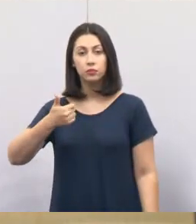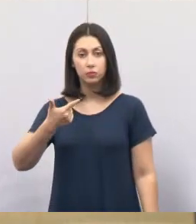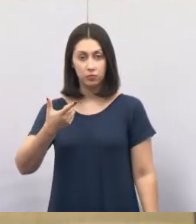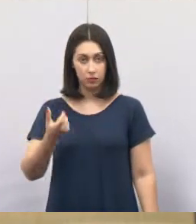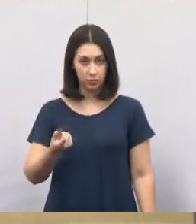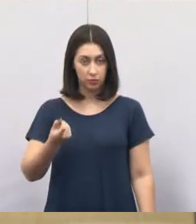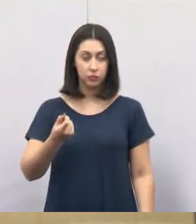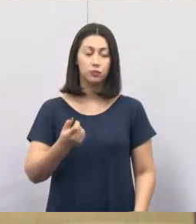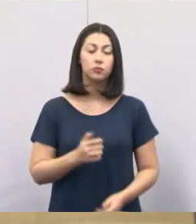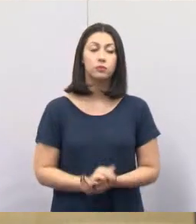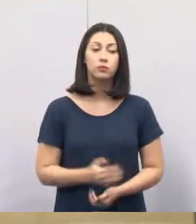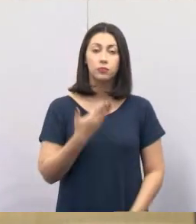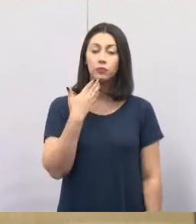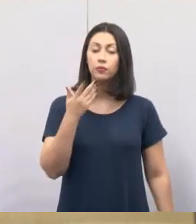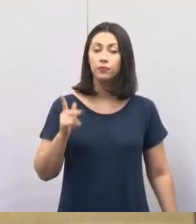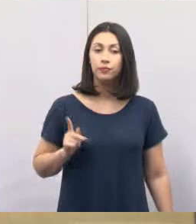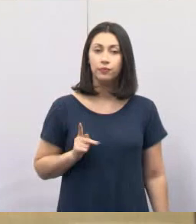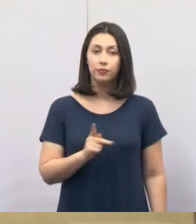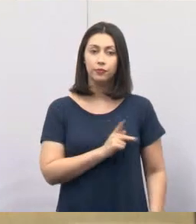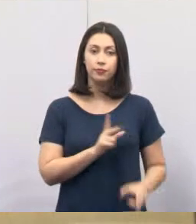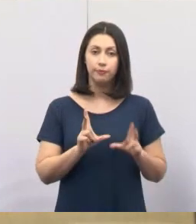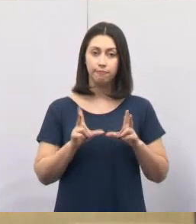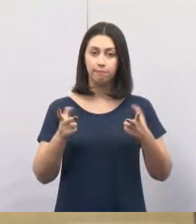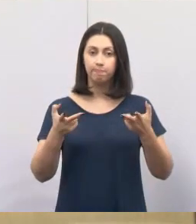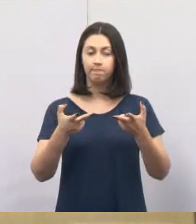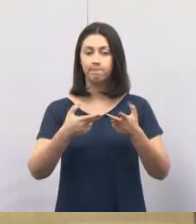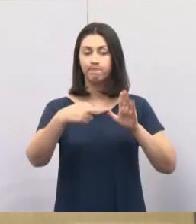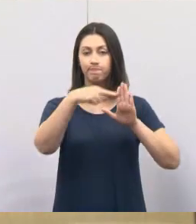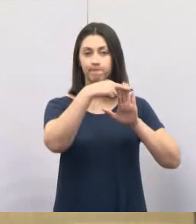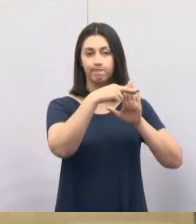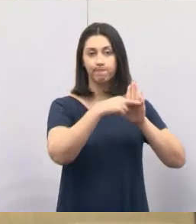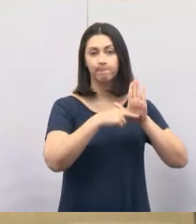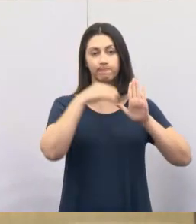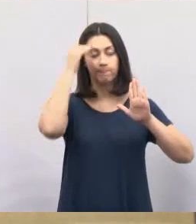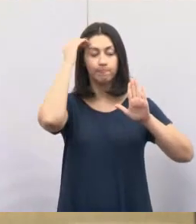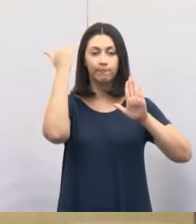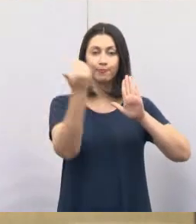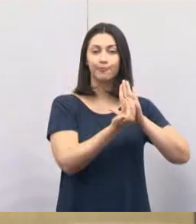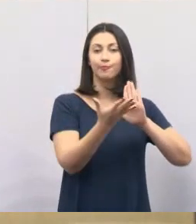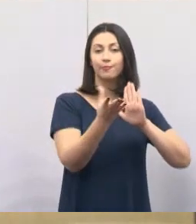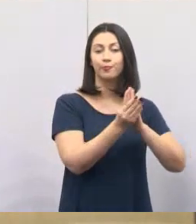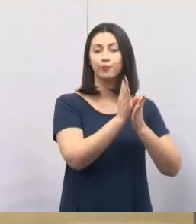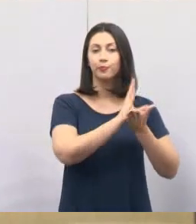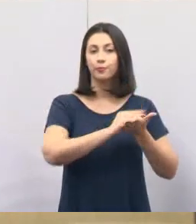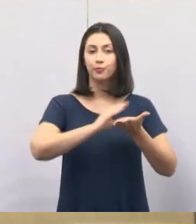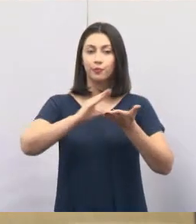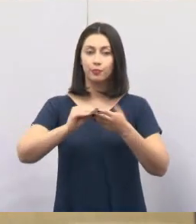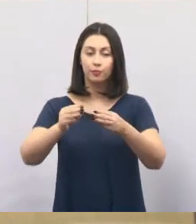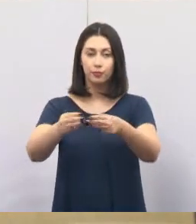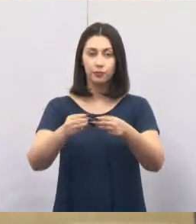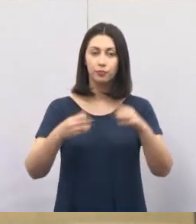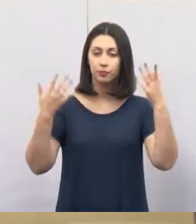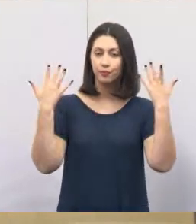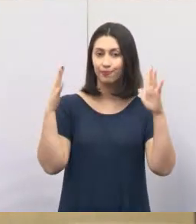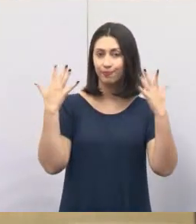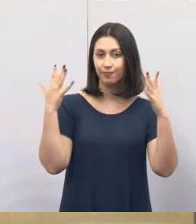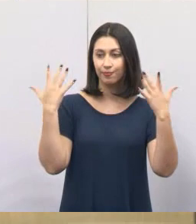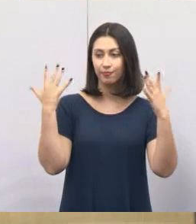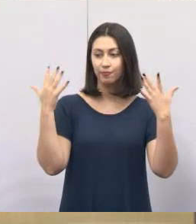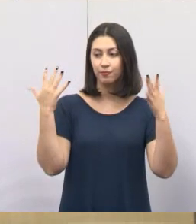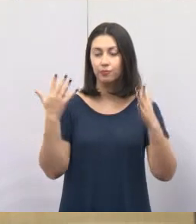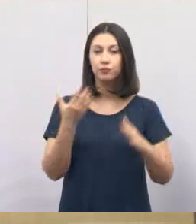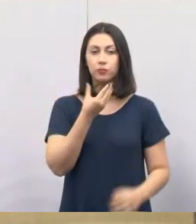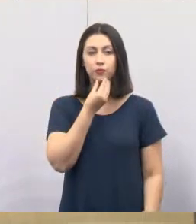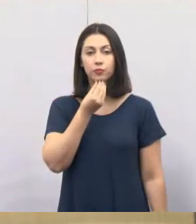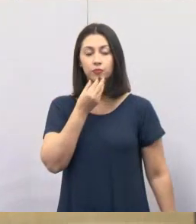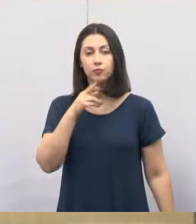1120/2022. Requeremos, excelentíssimo presidente dessa casa, cumprindo as formas regimentais, consignar o trabalho dessa sessão. Isso, moção com o relatório ao senhor